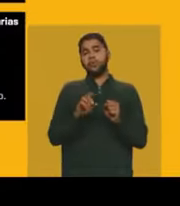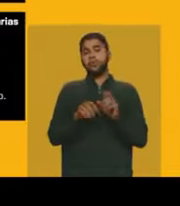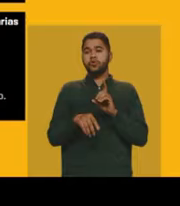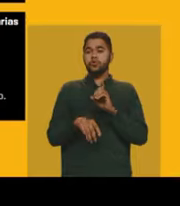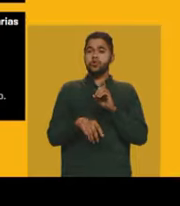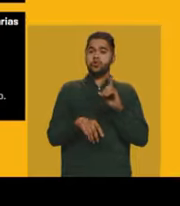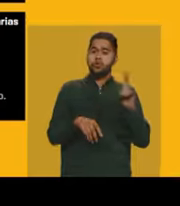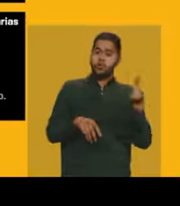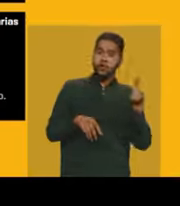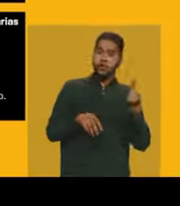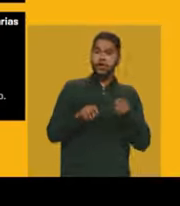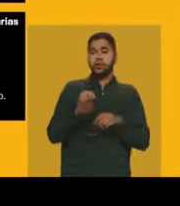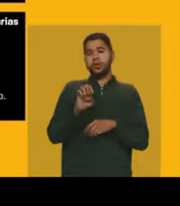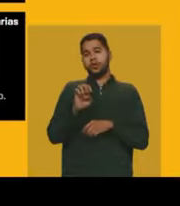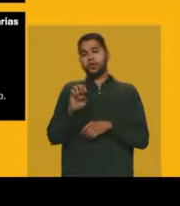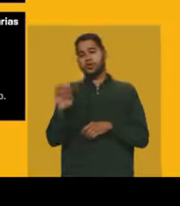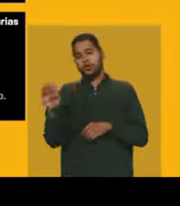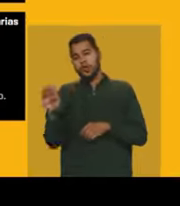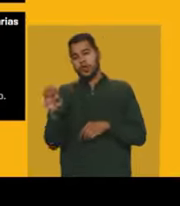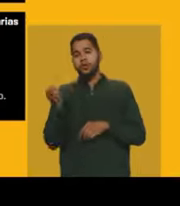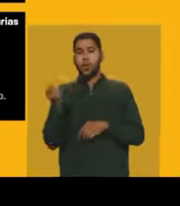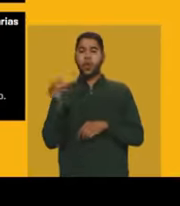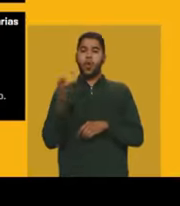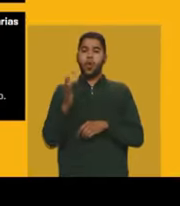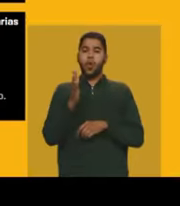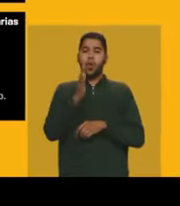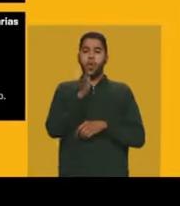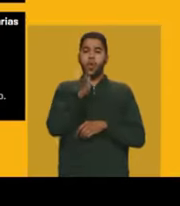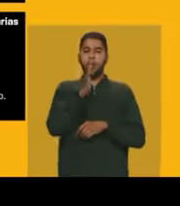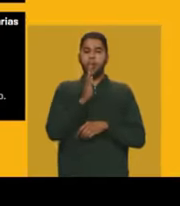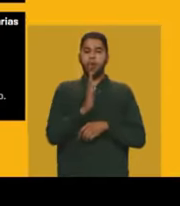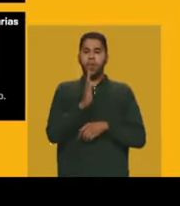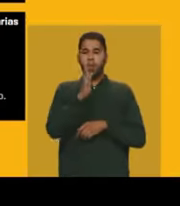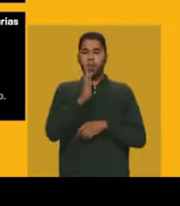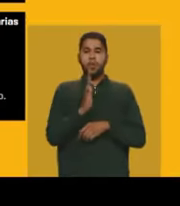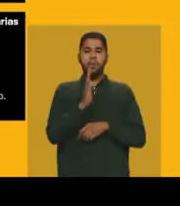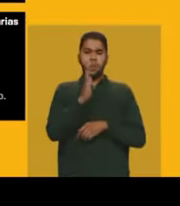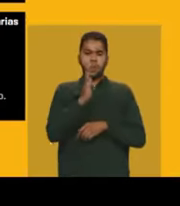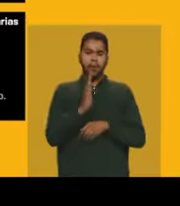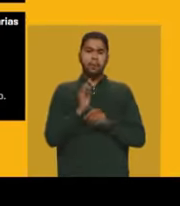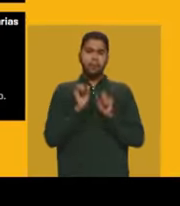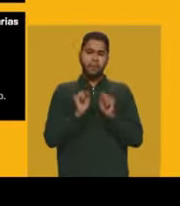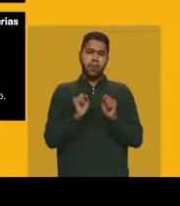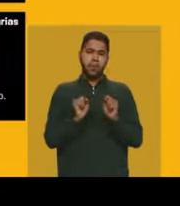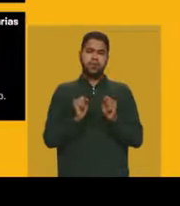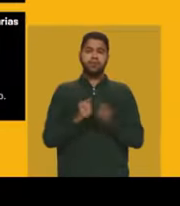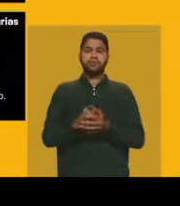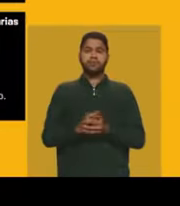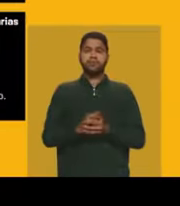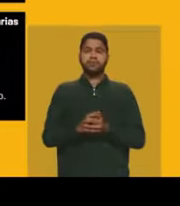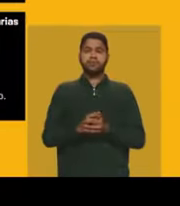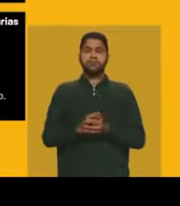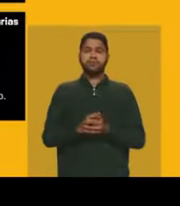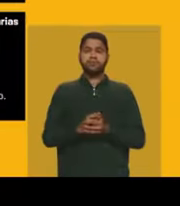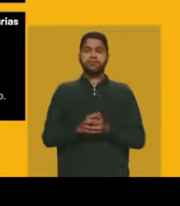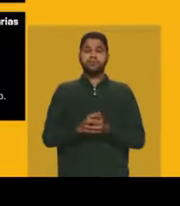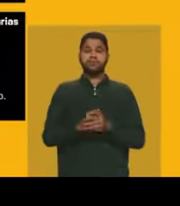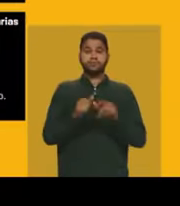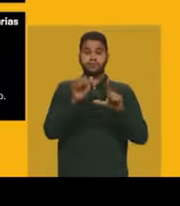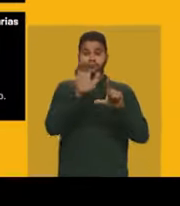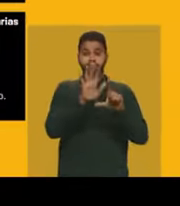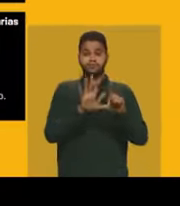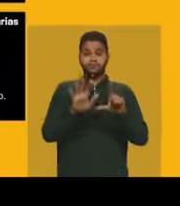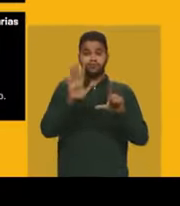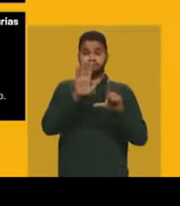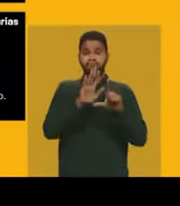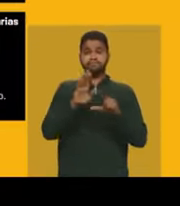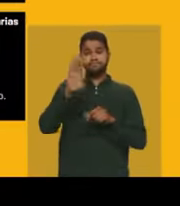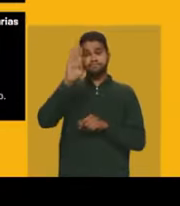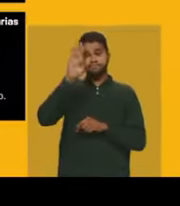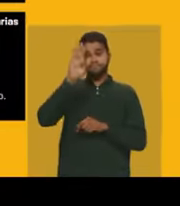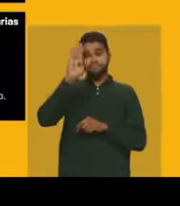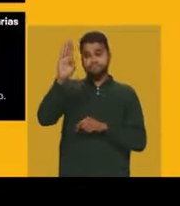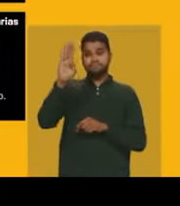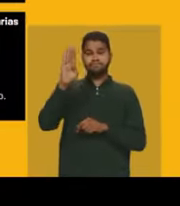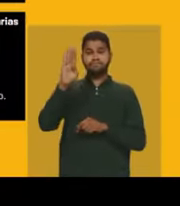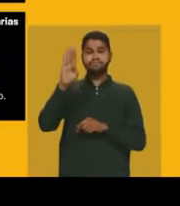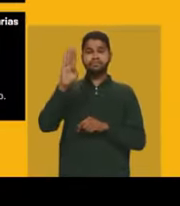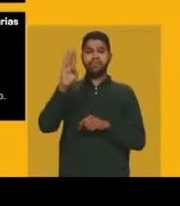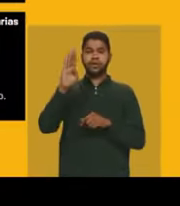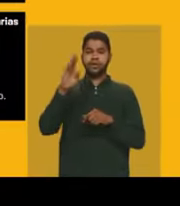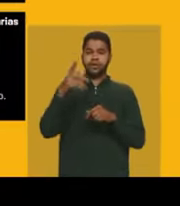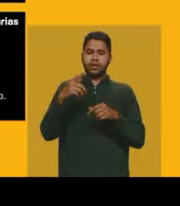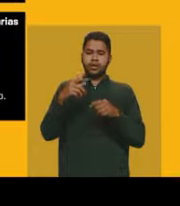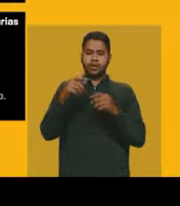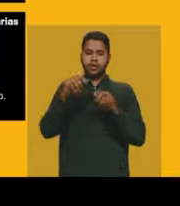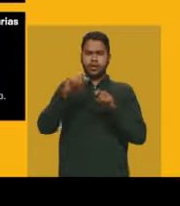ou centralizado, mas é sempre nesses lugares. A imagem principal, que às vezes ocupa